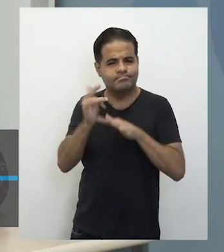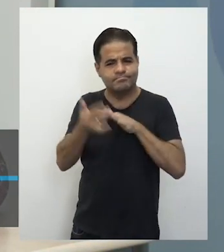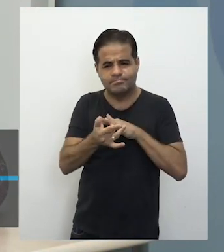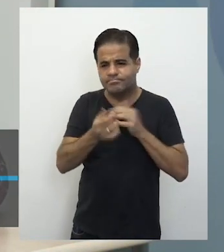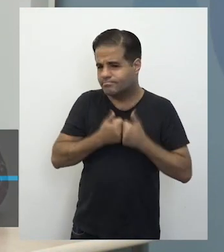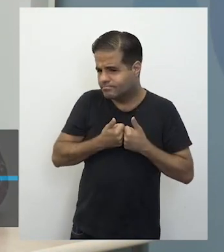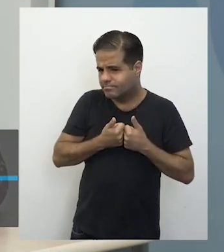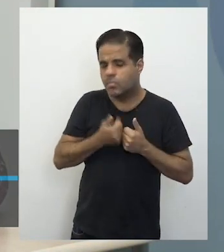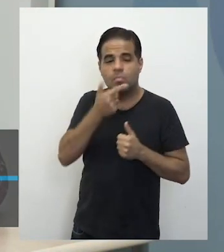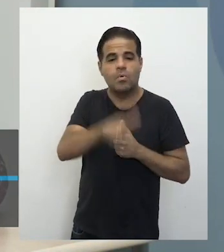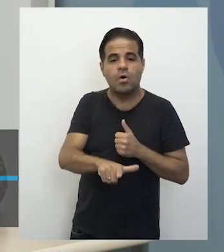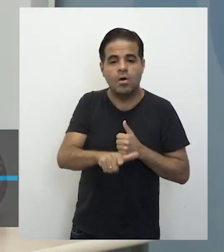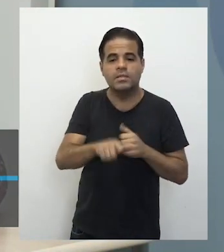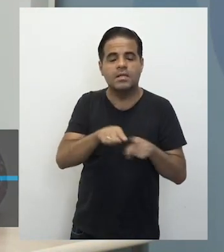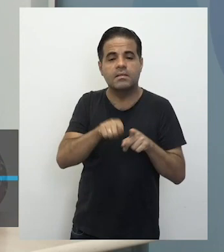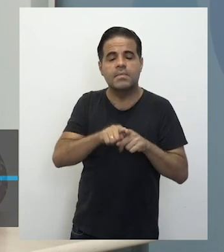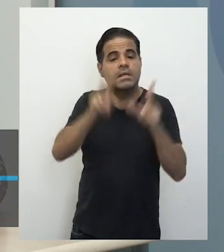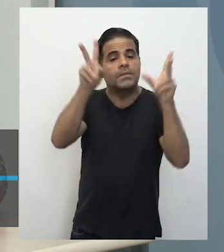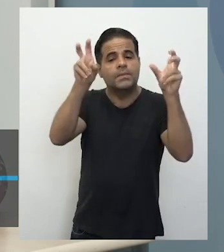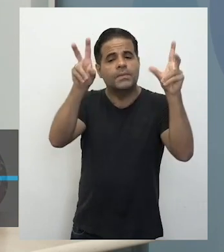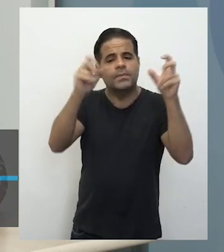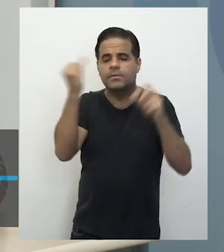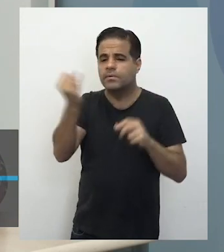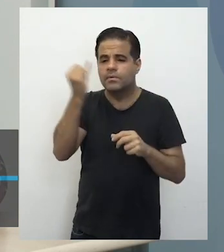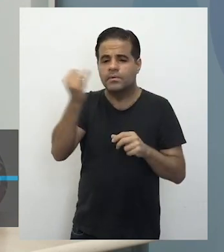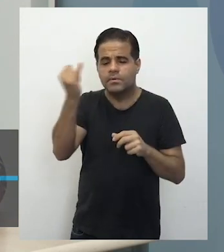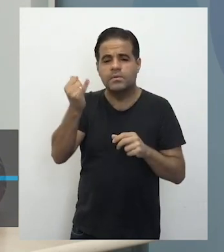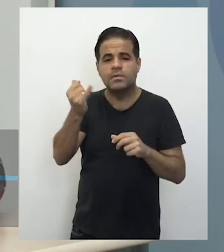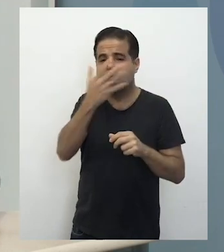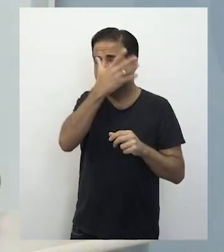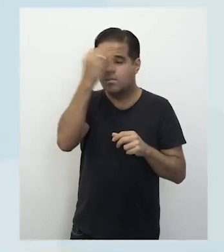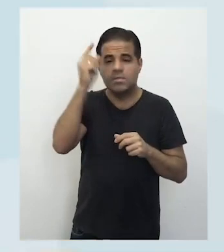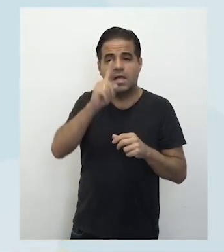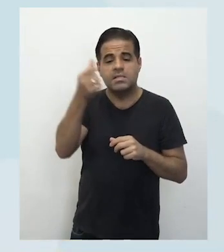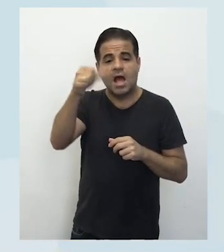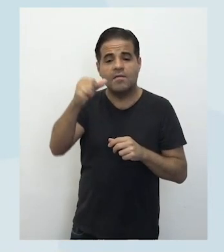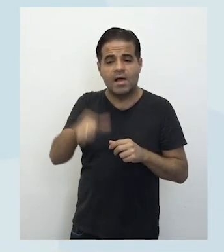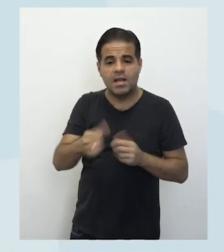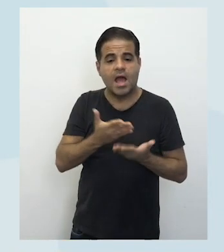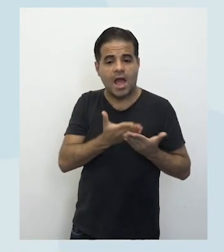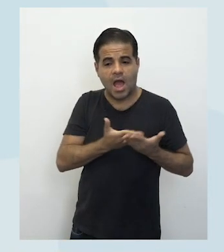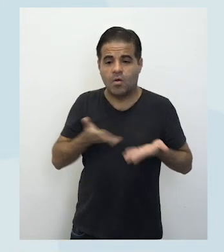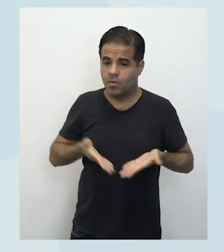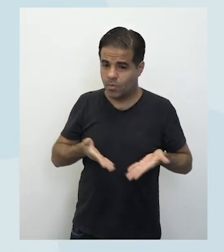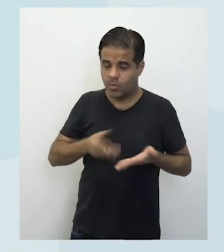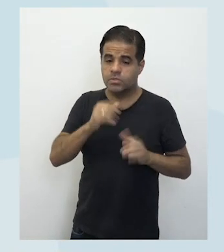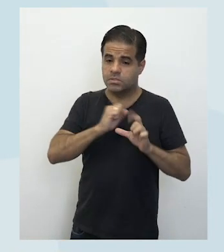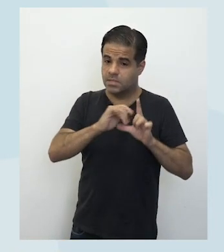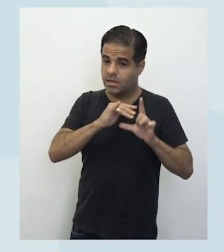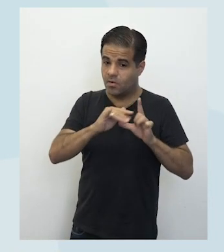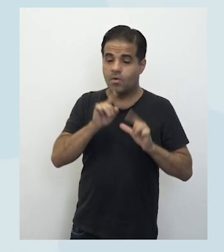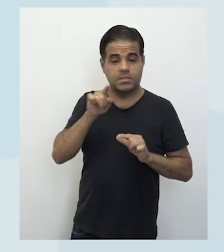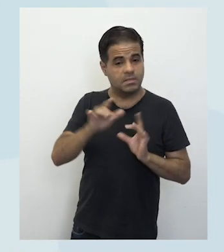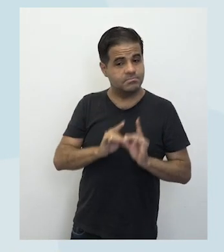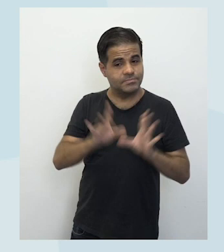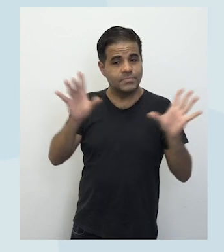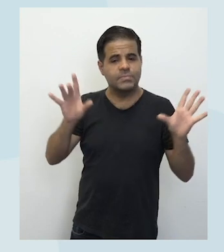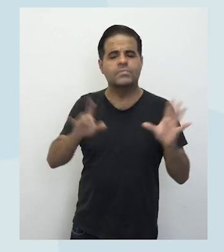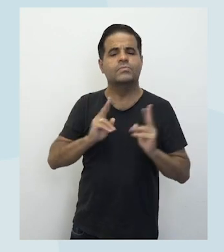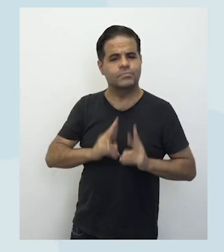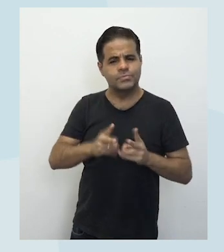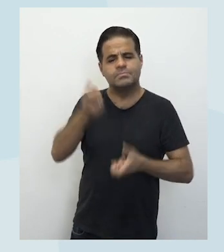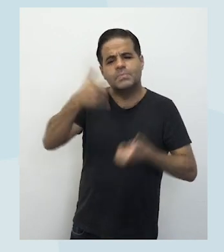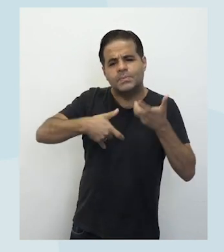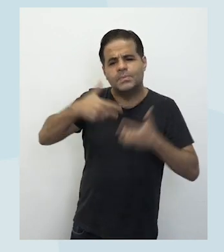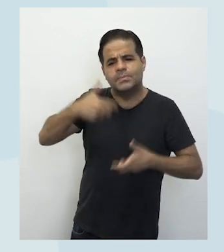sociais. Uma outra questão também importante, não deixe de avaliar a aula de hoje, o QR Code está aí disponível, conte pra